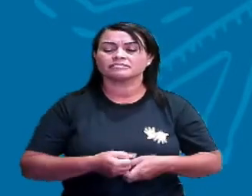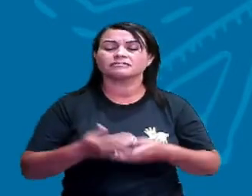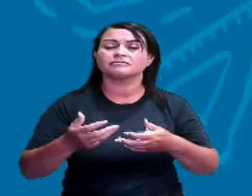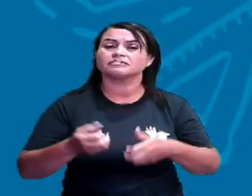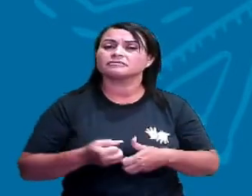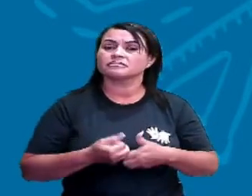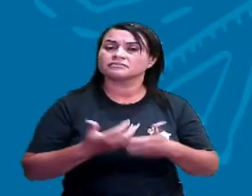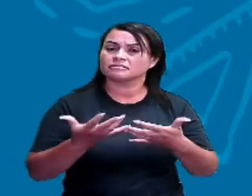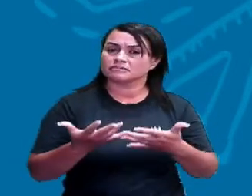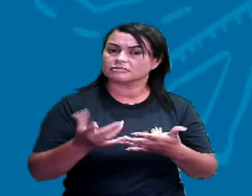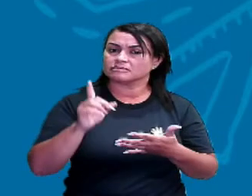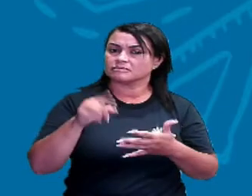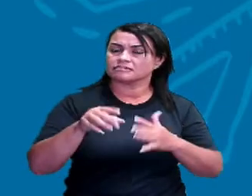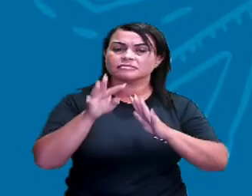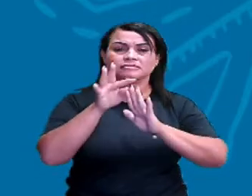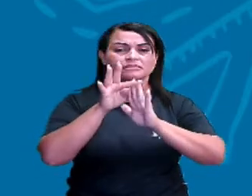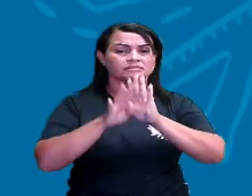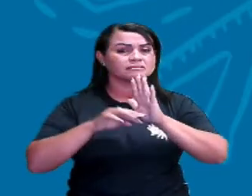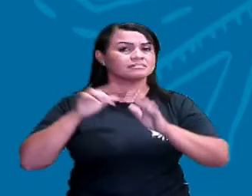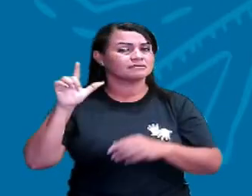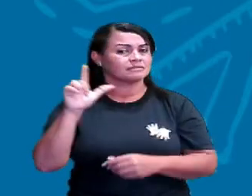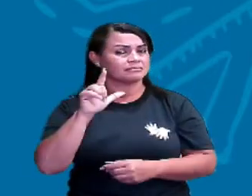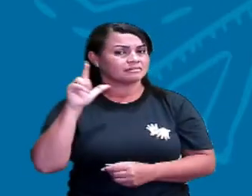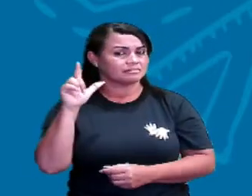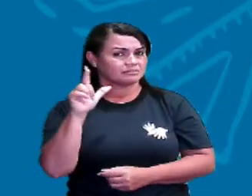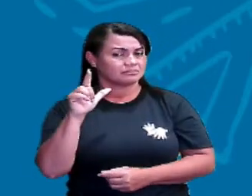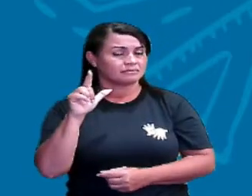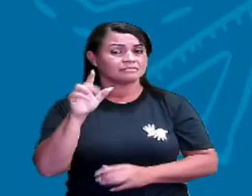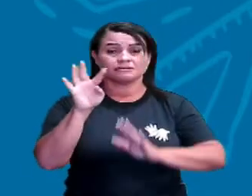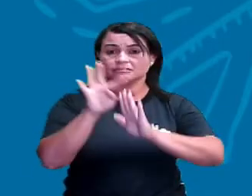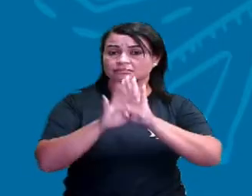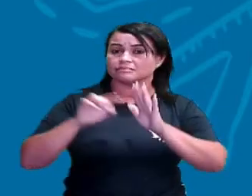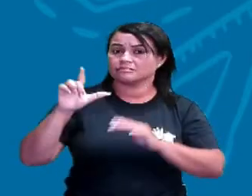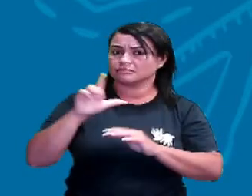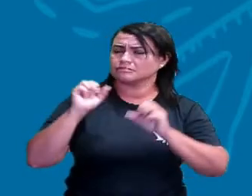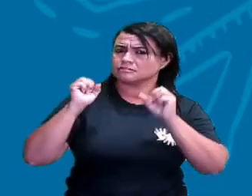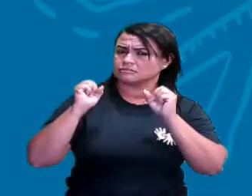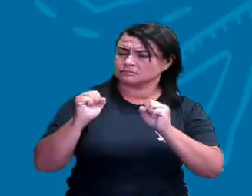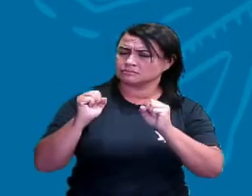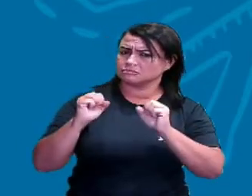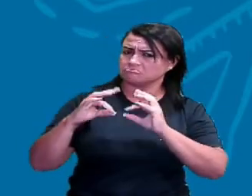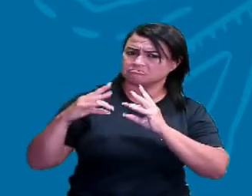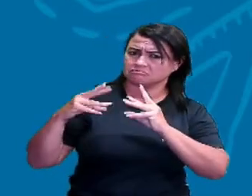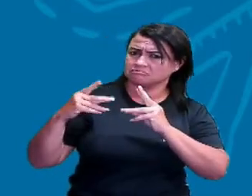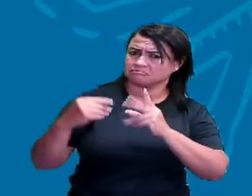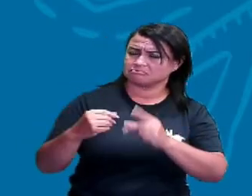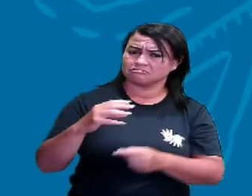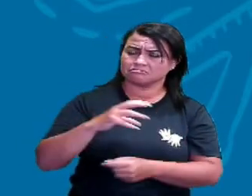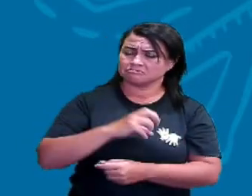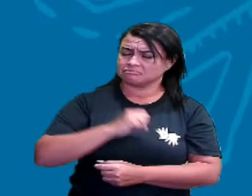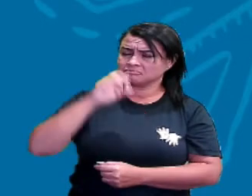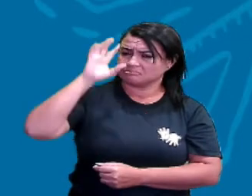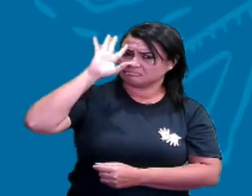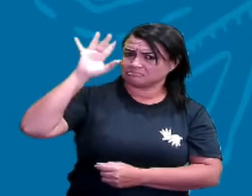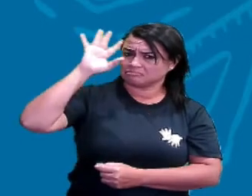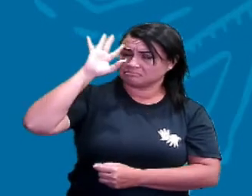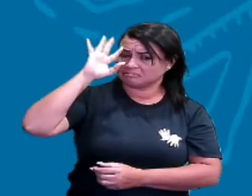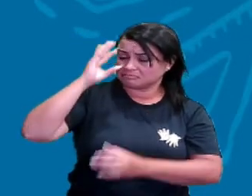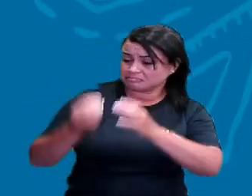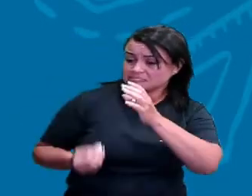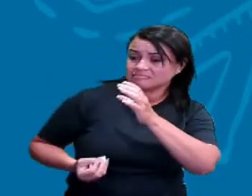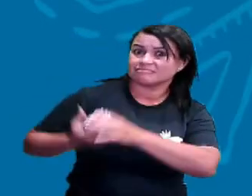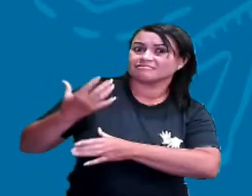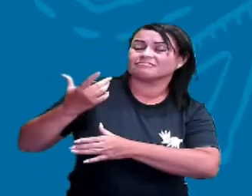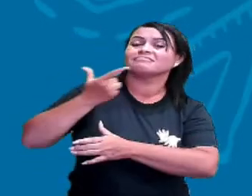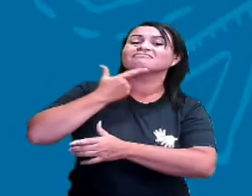também, né, é um texto literário, então um texto literário pode tudo, o autor pode usar a imaginação e criar do jeito